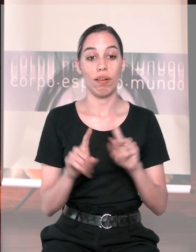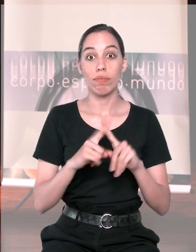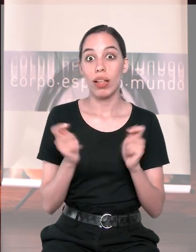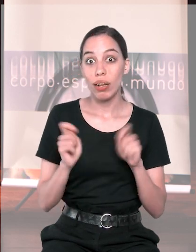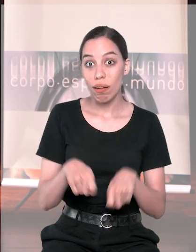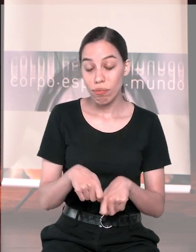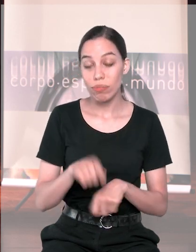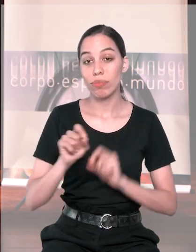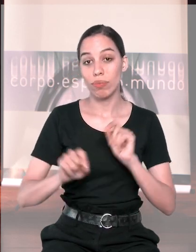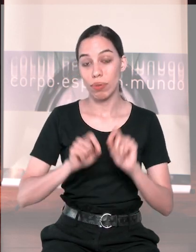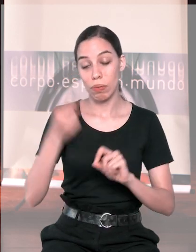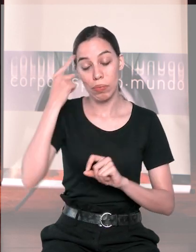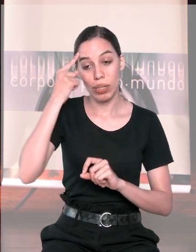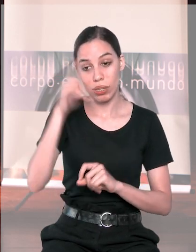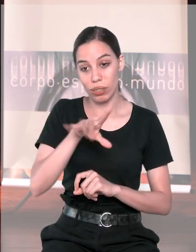afetos.